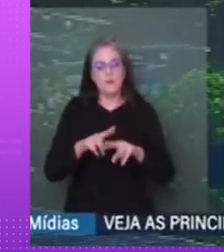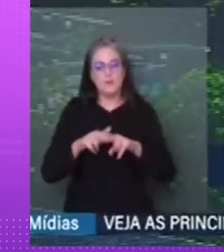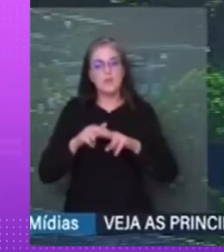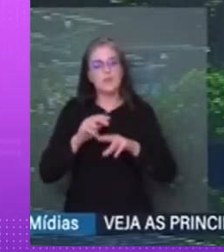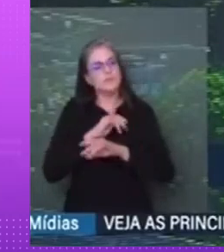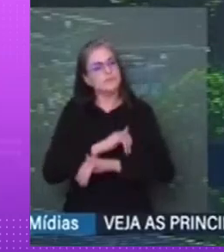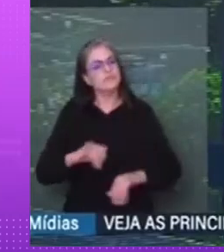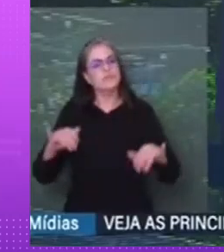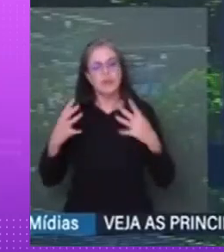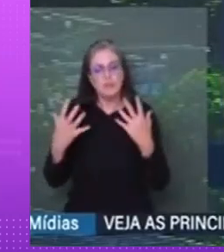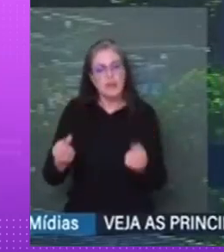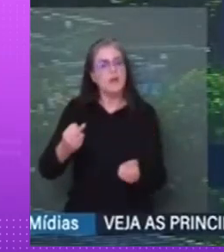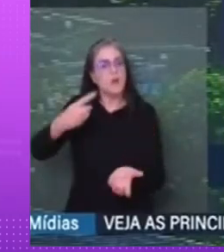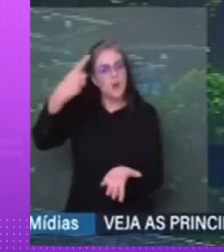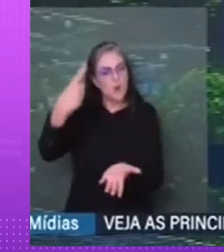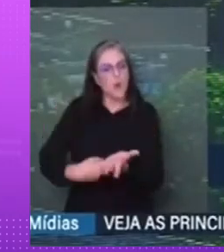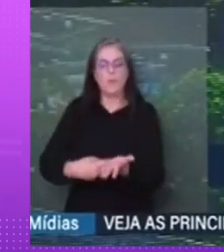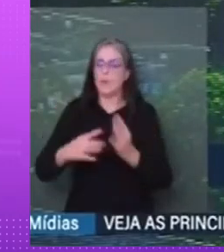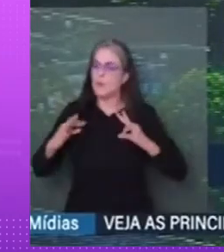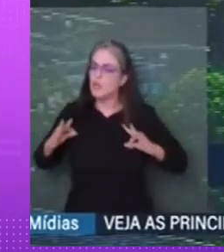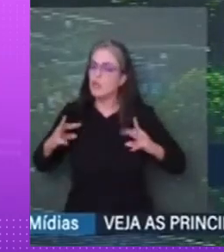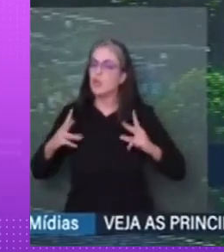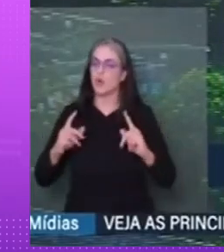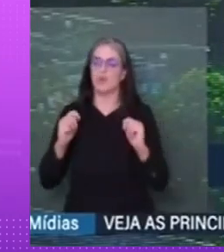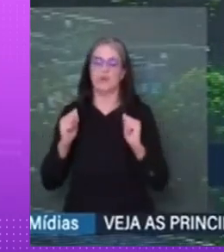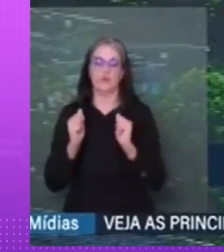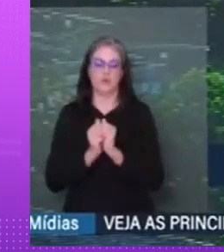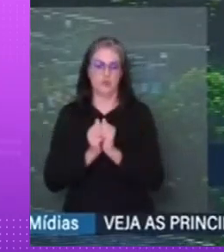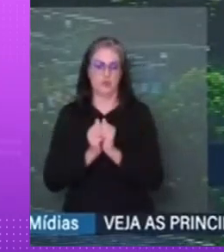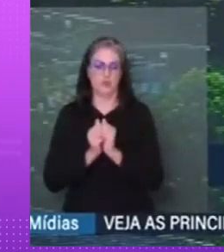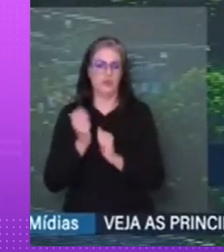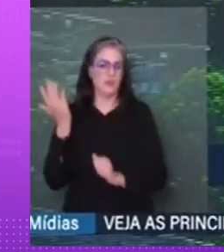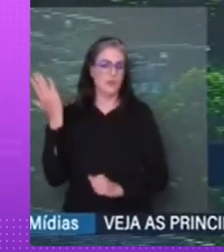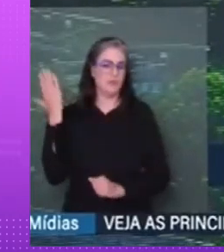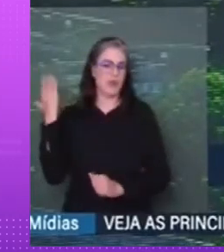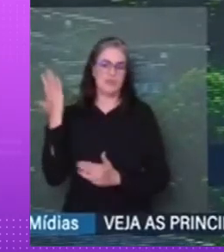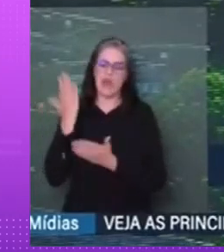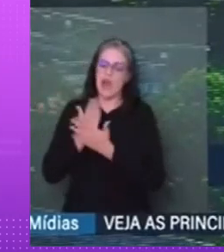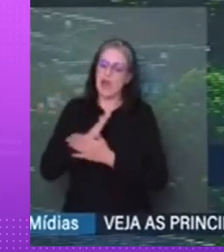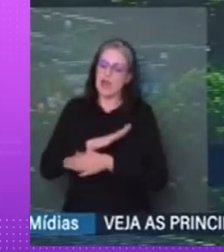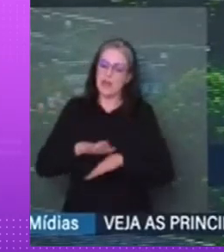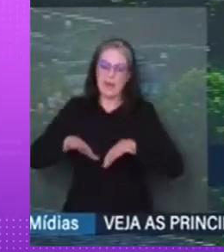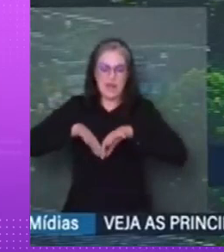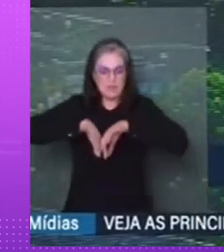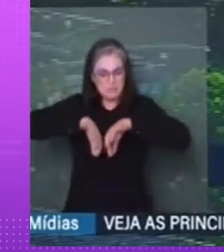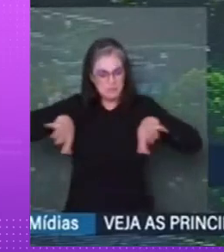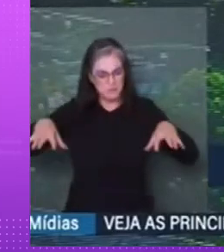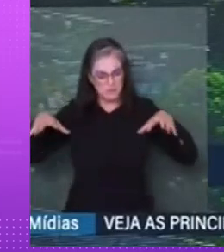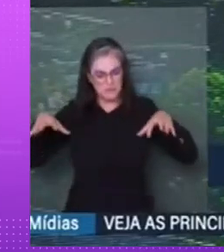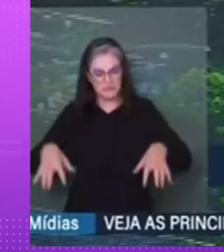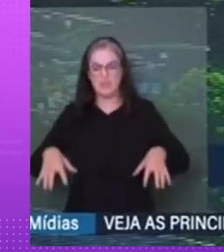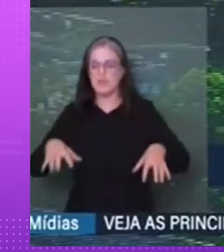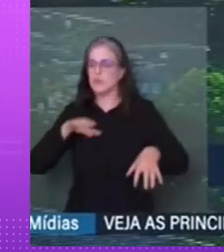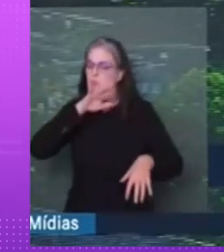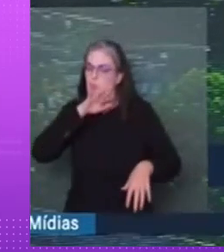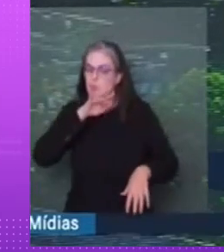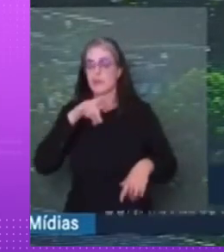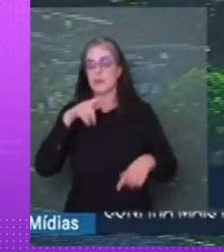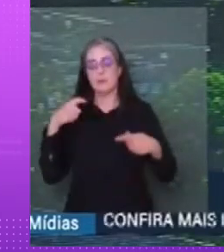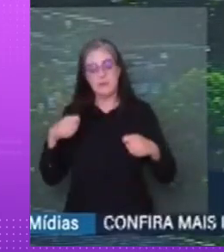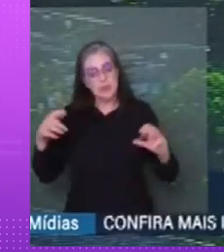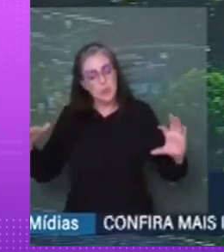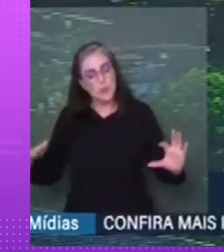passado, logo após a posse do presidente Lula, mais de 70% da nossa audiência falando que não, e muita gente também